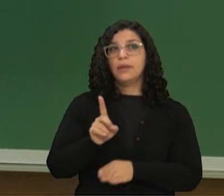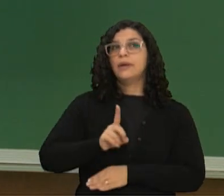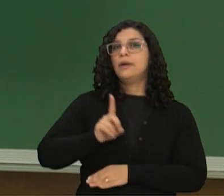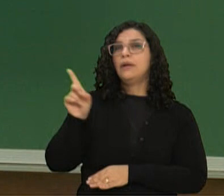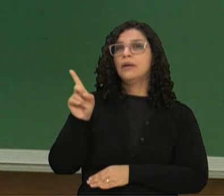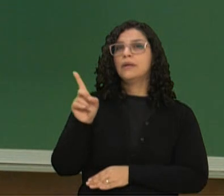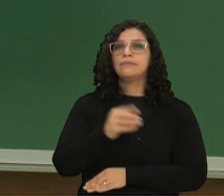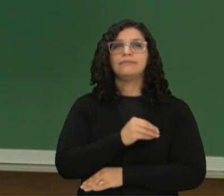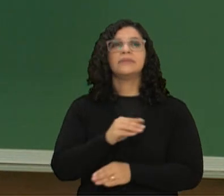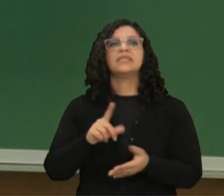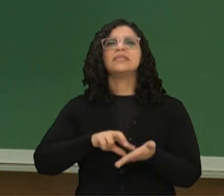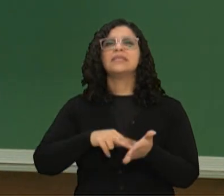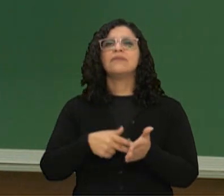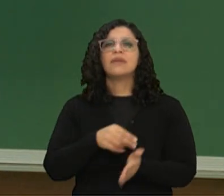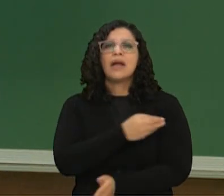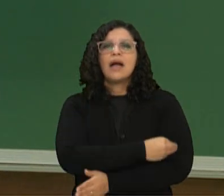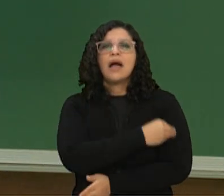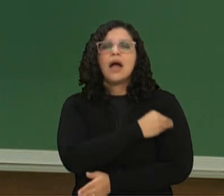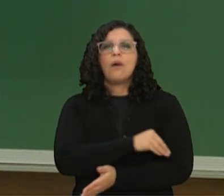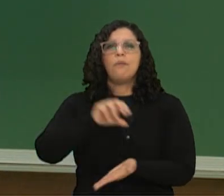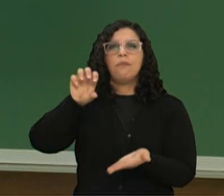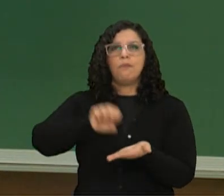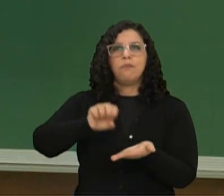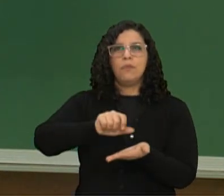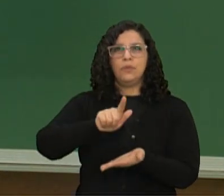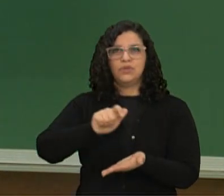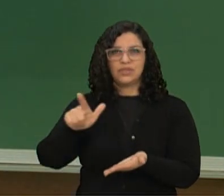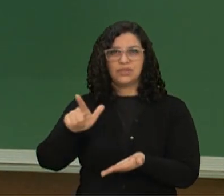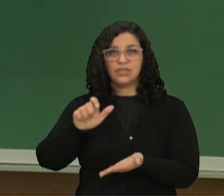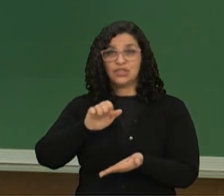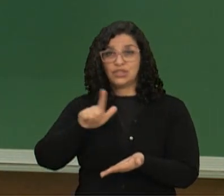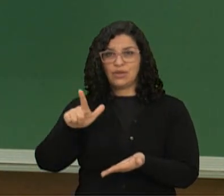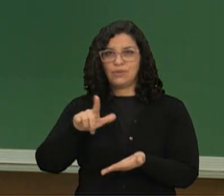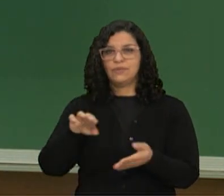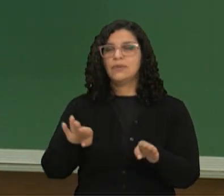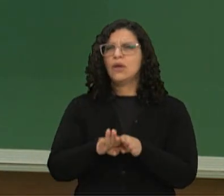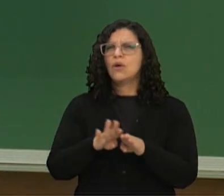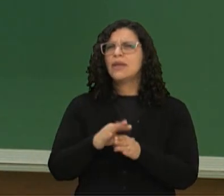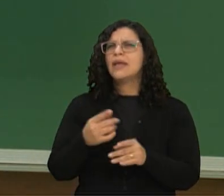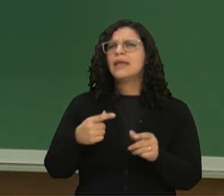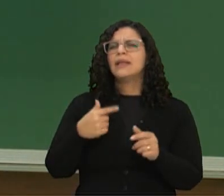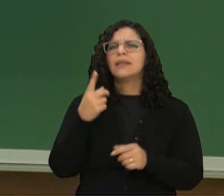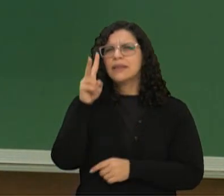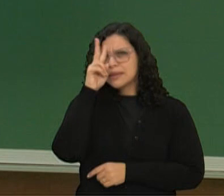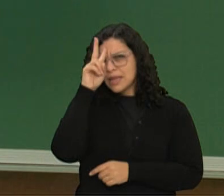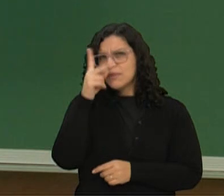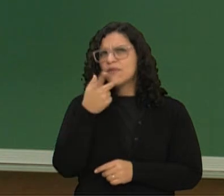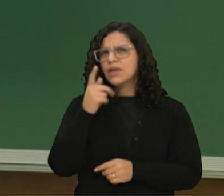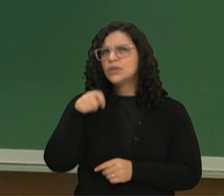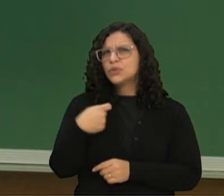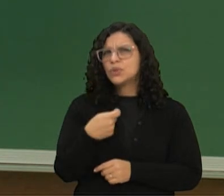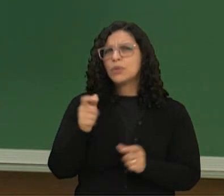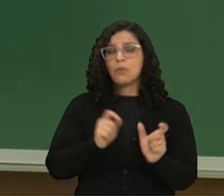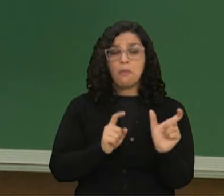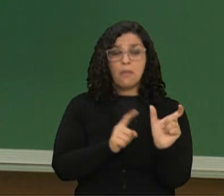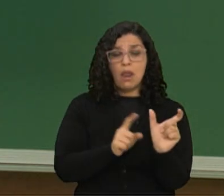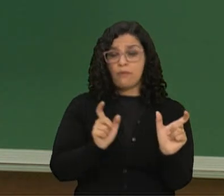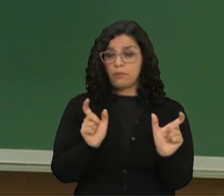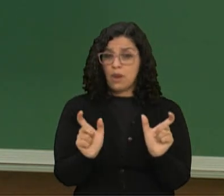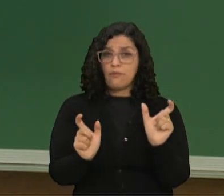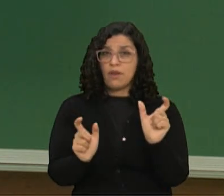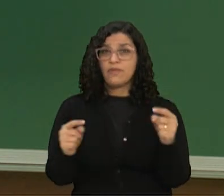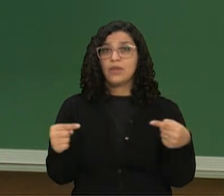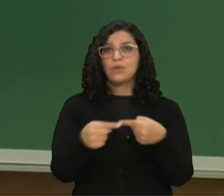hand sanitizer, que é o álcool em gel. Lembra quando nós estudamos as collocations? São aquelas palavrinhas que